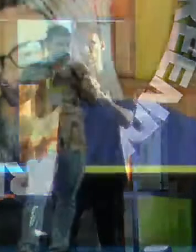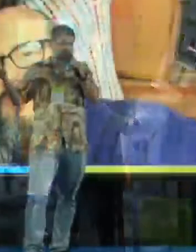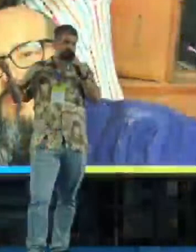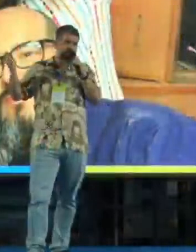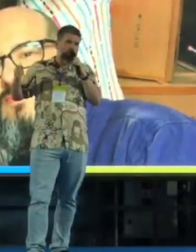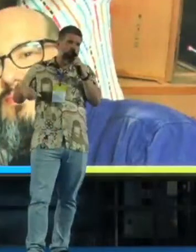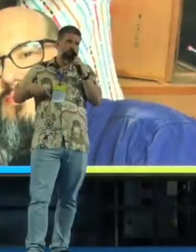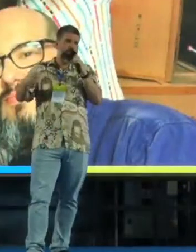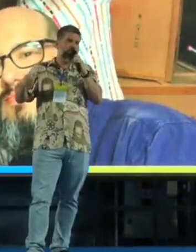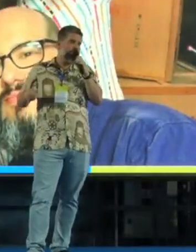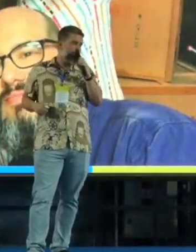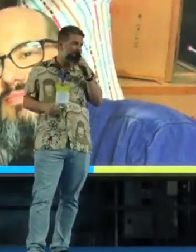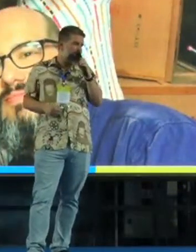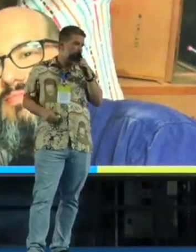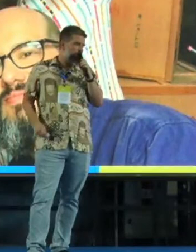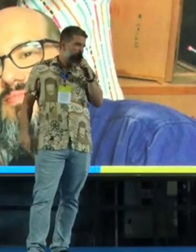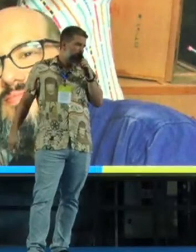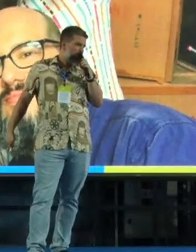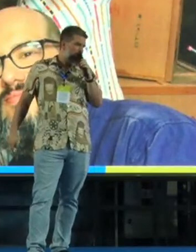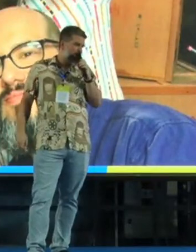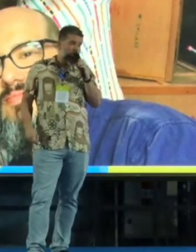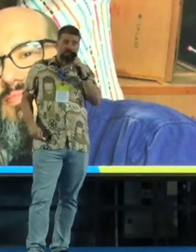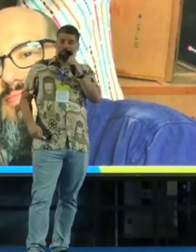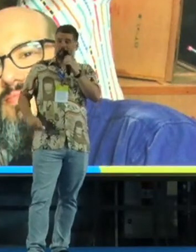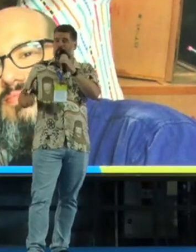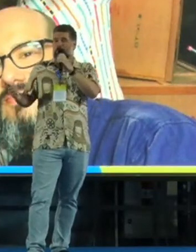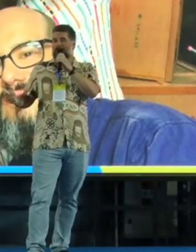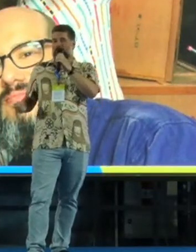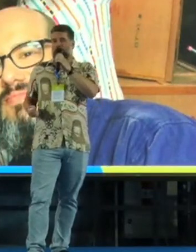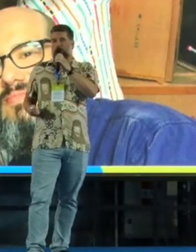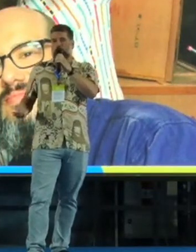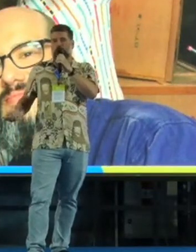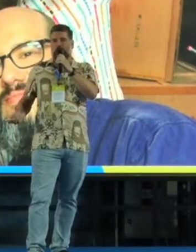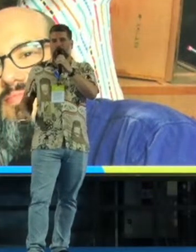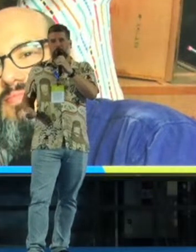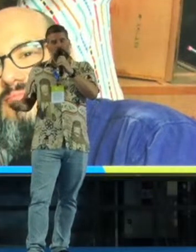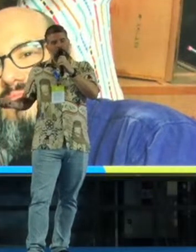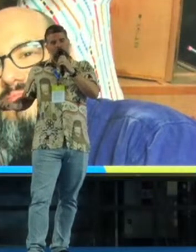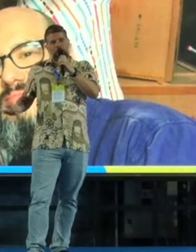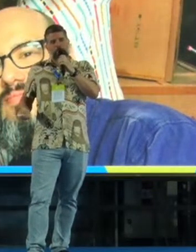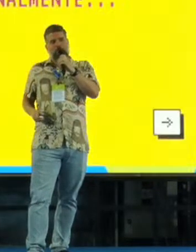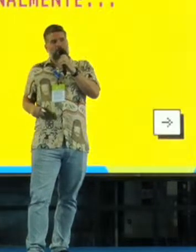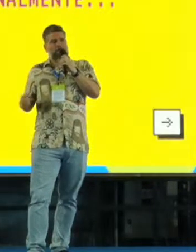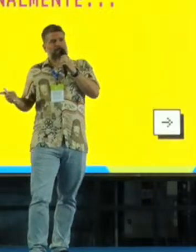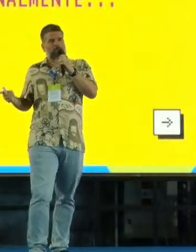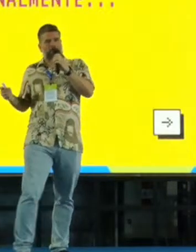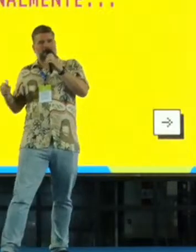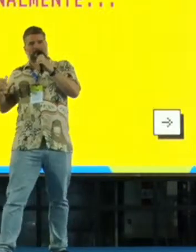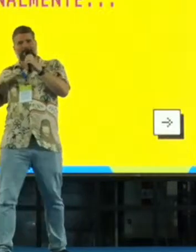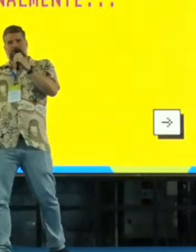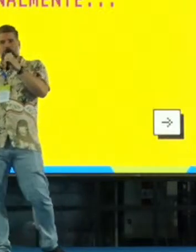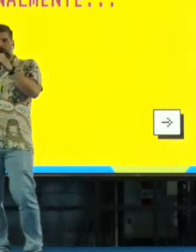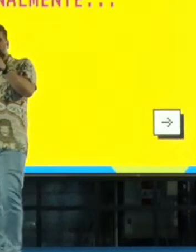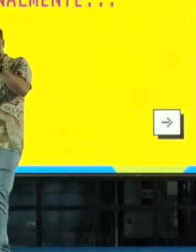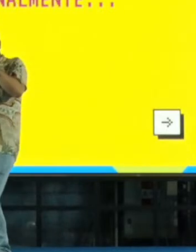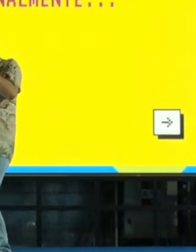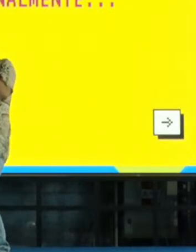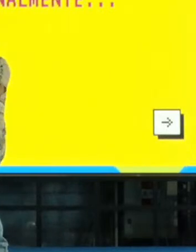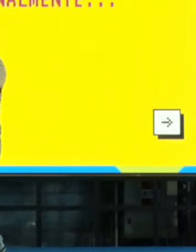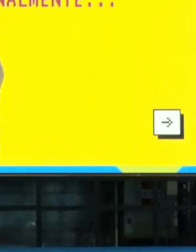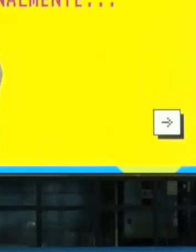Tais era o apresentador e eu fui um dos jurados desse programa. E aí foi massa, porque... o programa passou para a América Latina